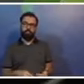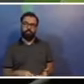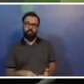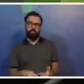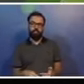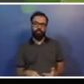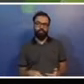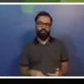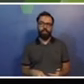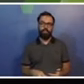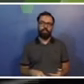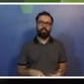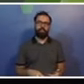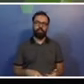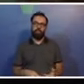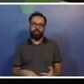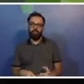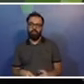Parte importante agora.